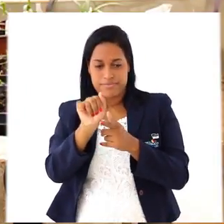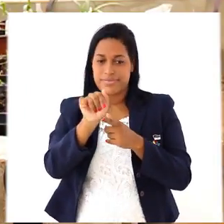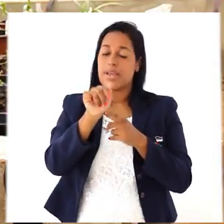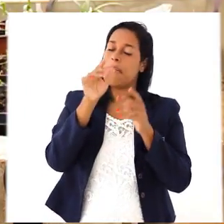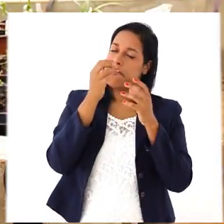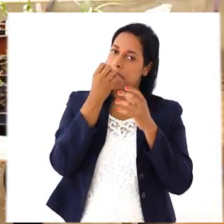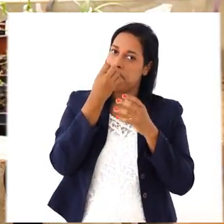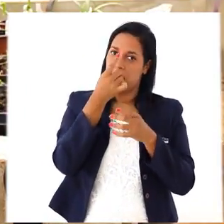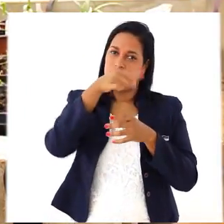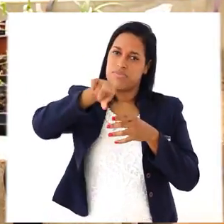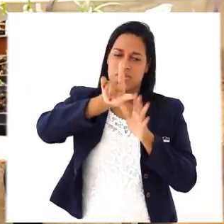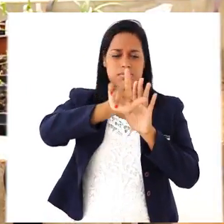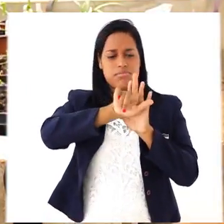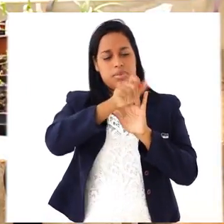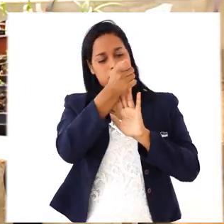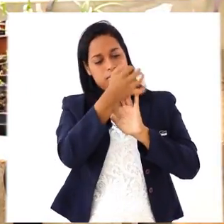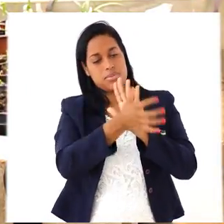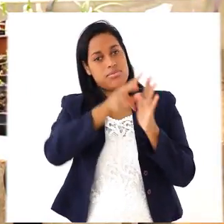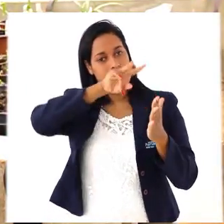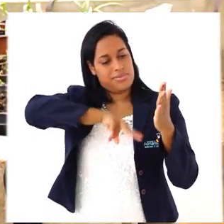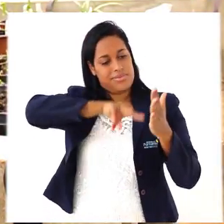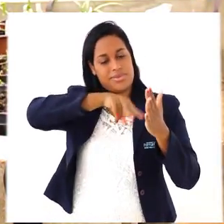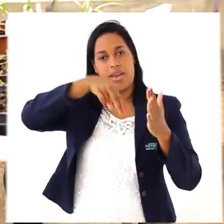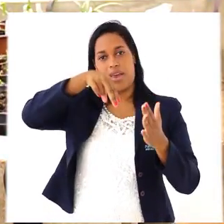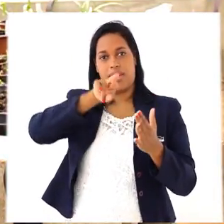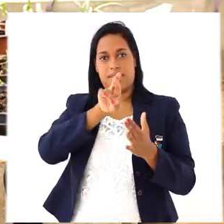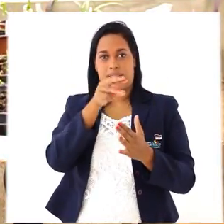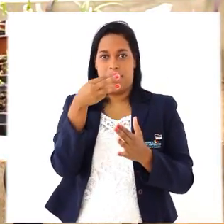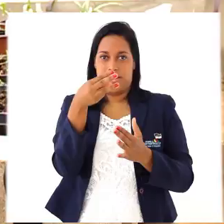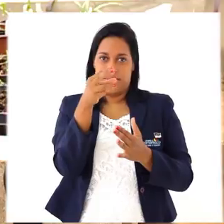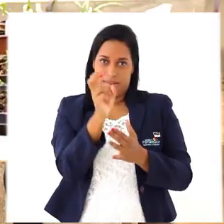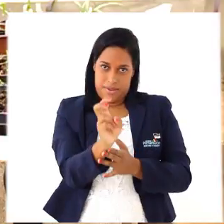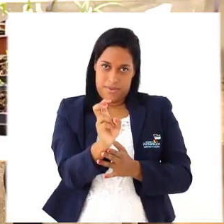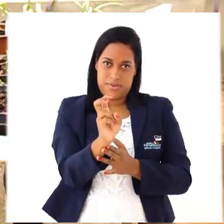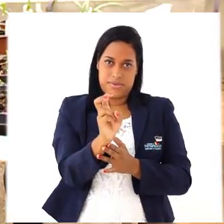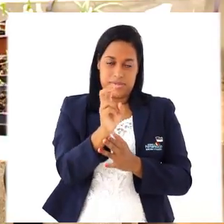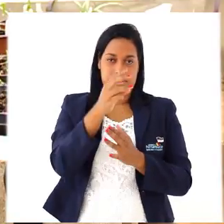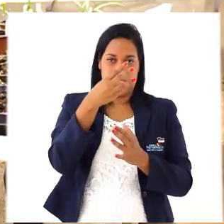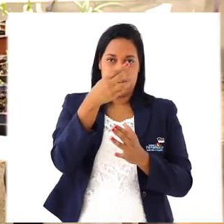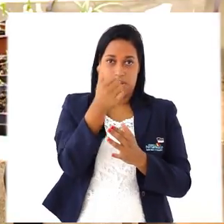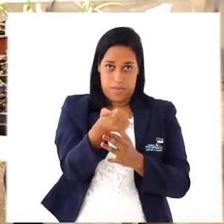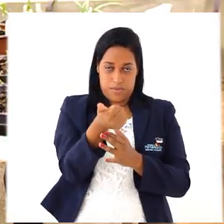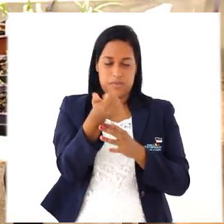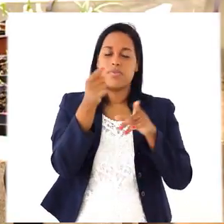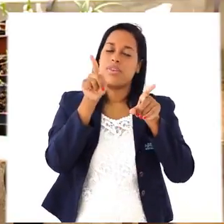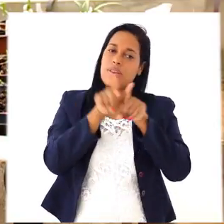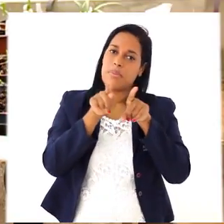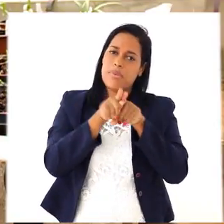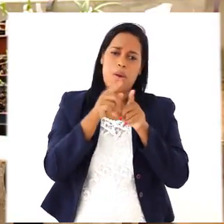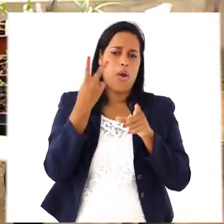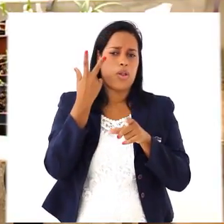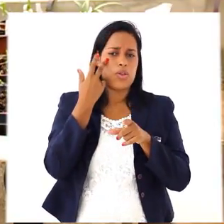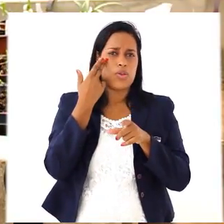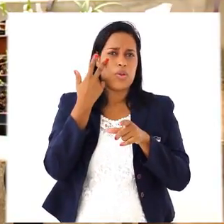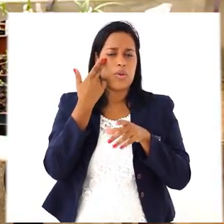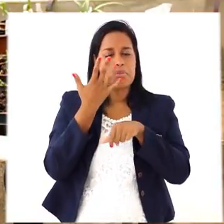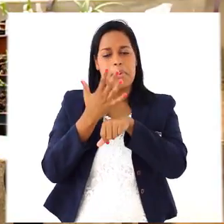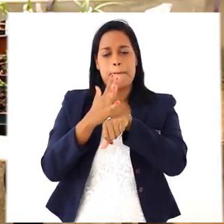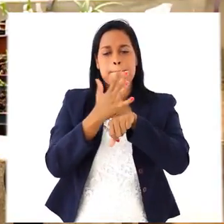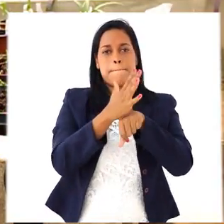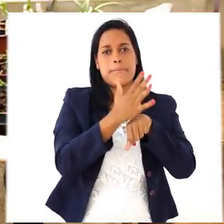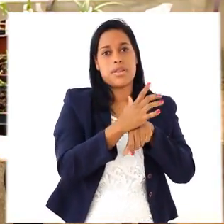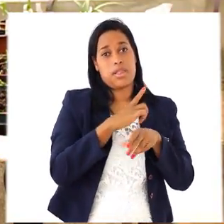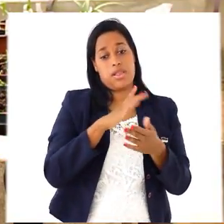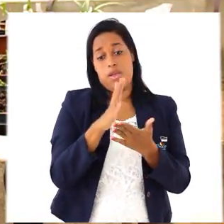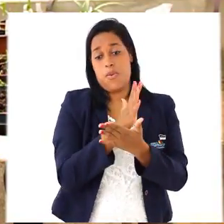NR31, aprofundem o conhecimento da NR31, que é uma norma bem prática, tá? E além disso, a gente tem outras cartilhas, a gente